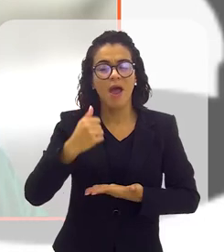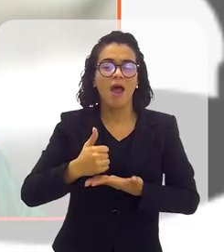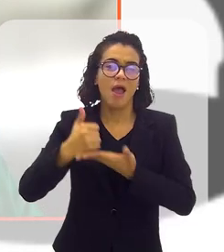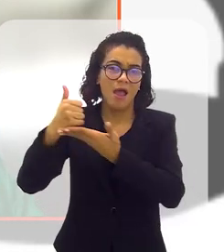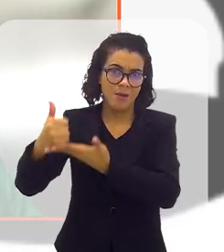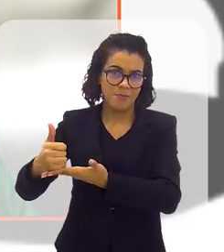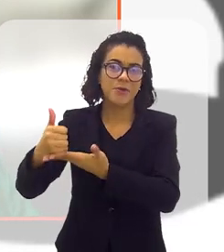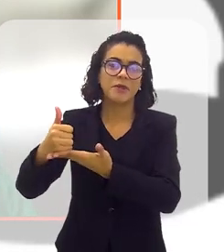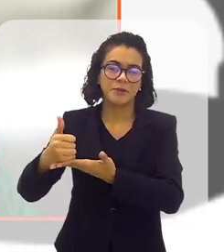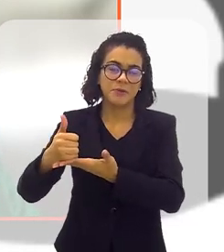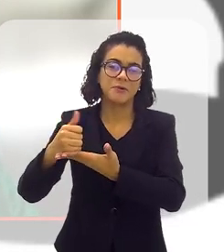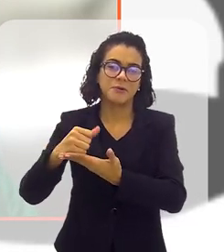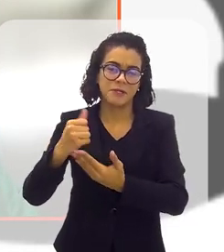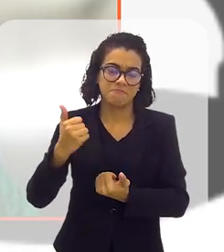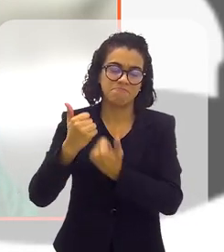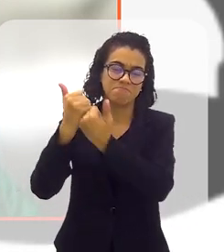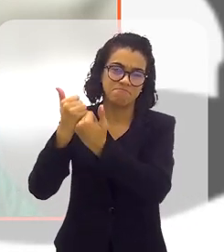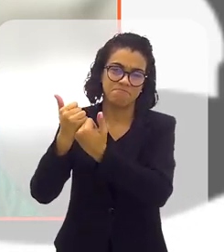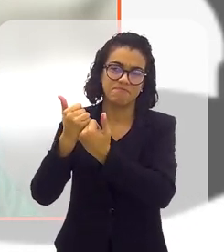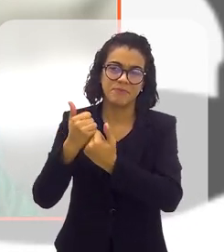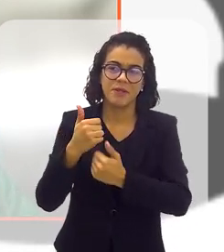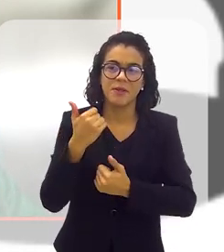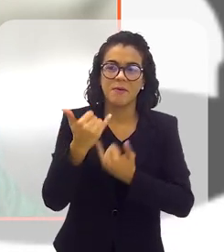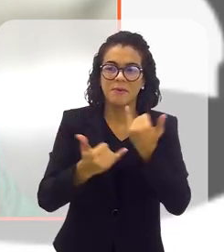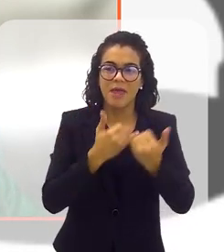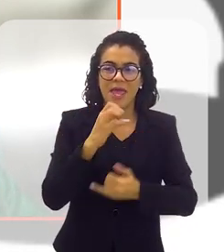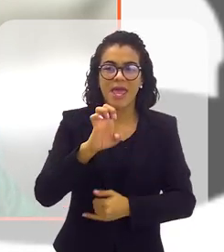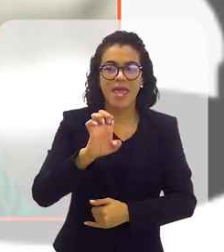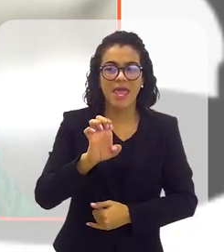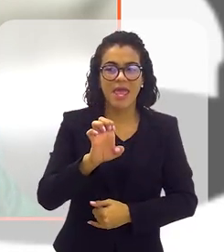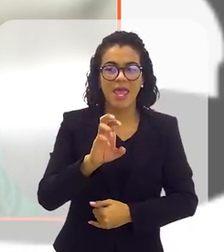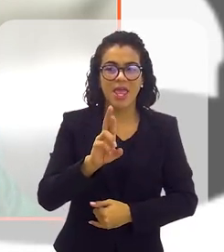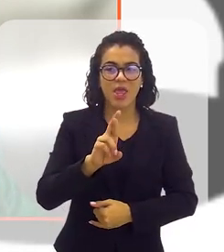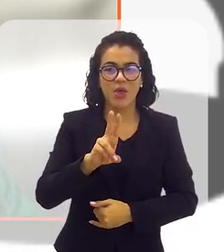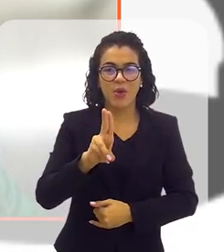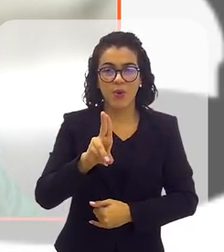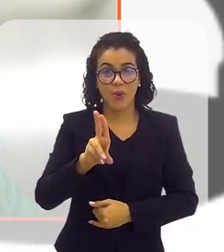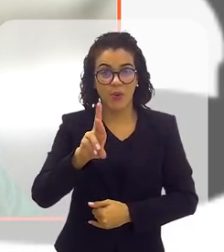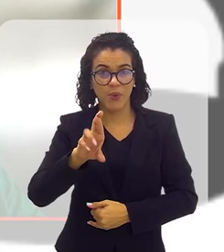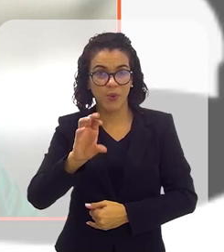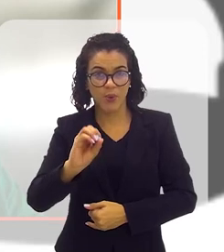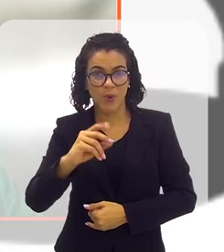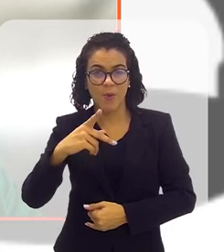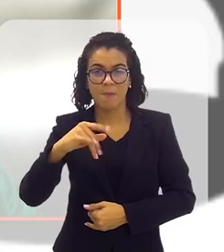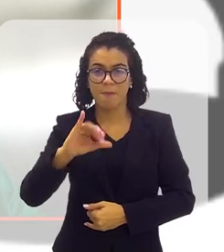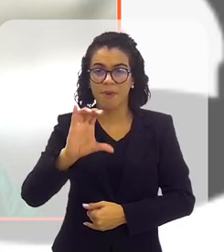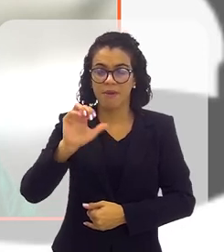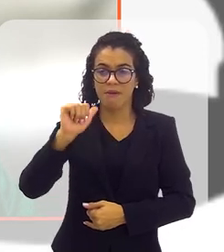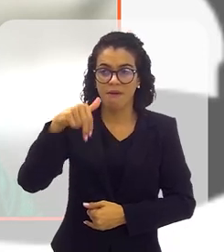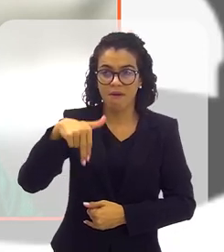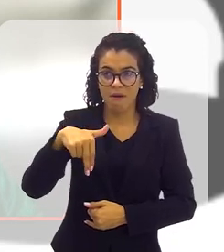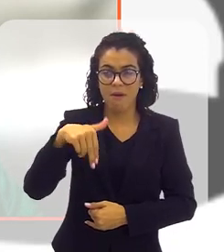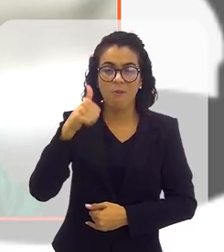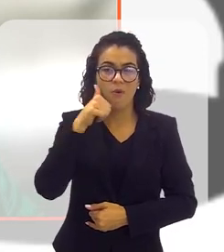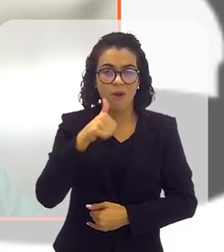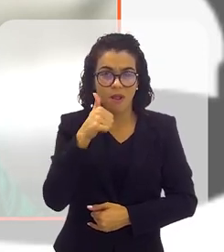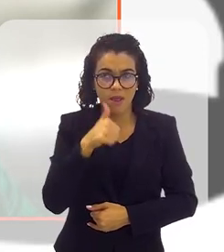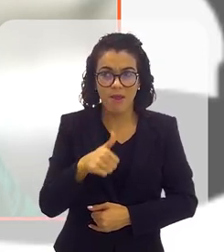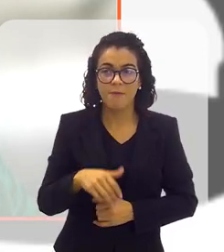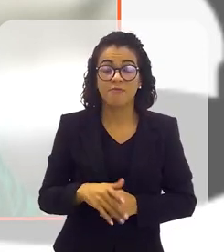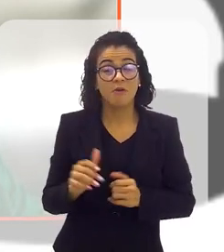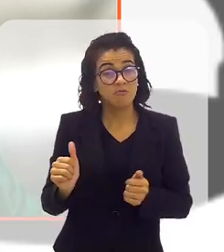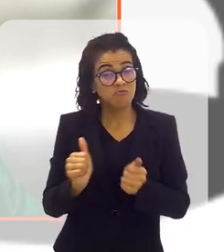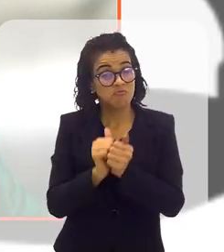das apoiadoras, grandes apoiadoras. Inclusive, nós linkamos a Europe com o Bem Querer Mulher e eles vão fazer um trabalho mais